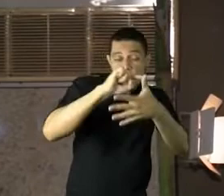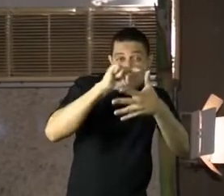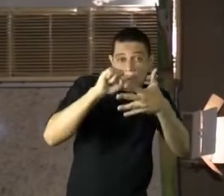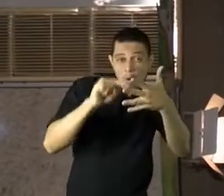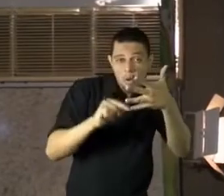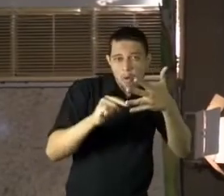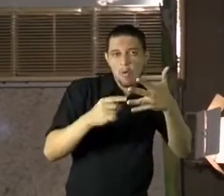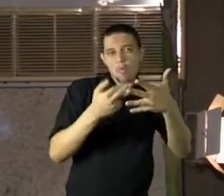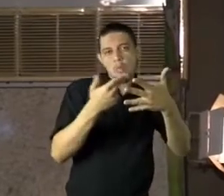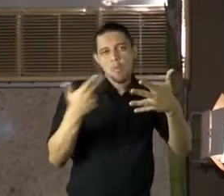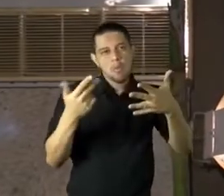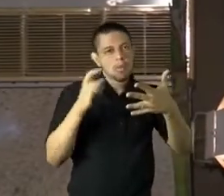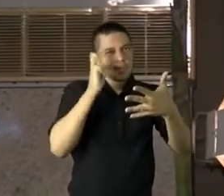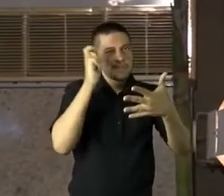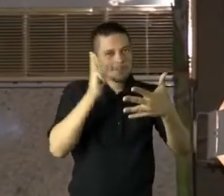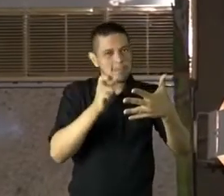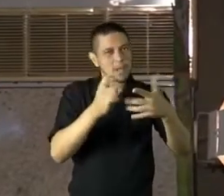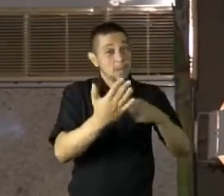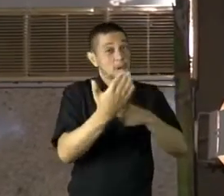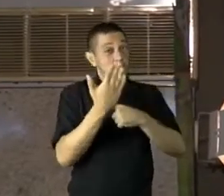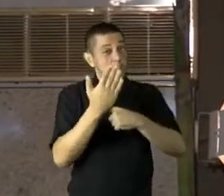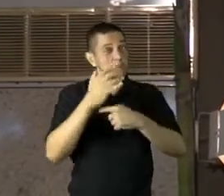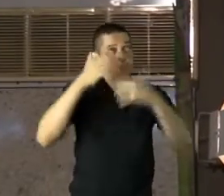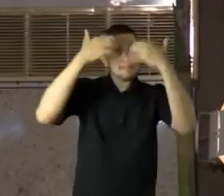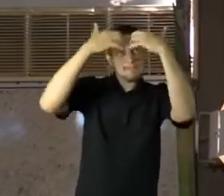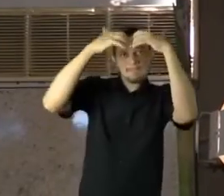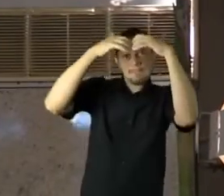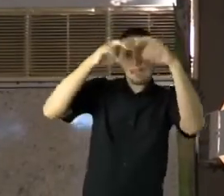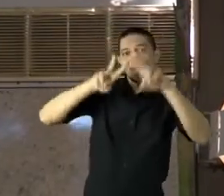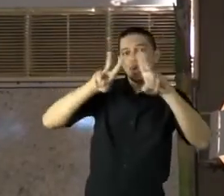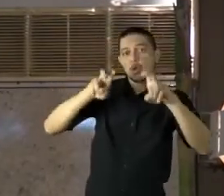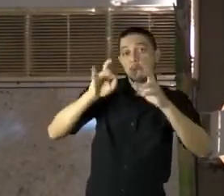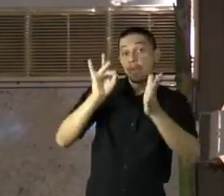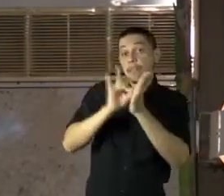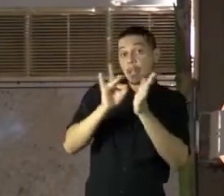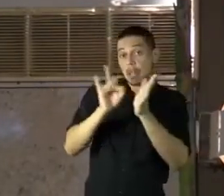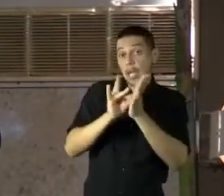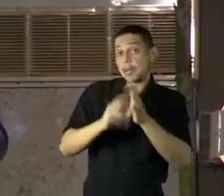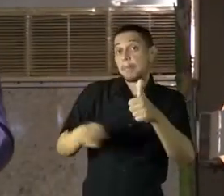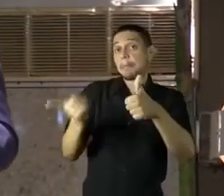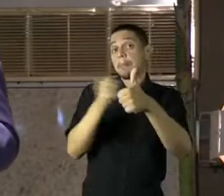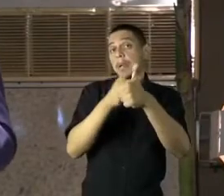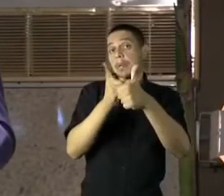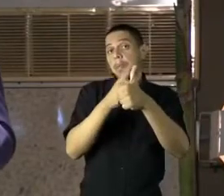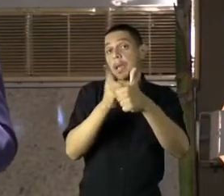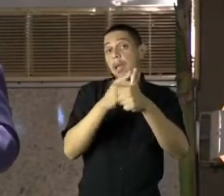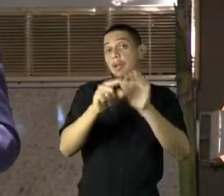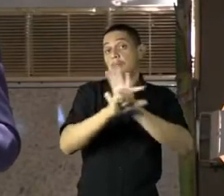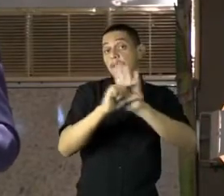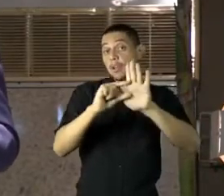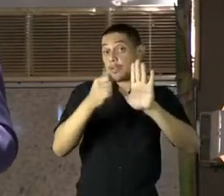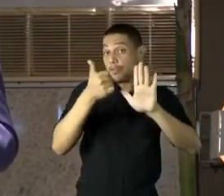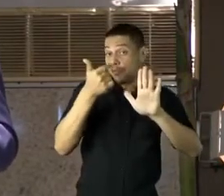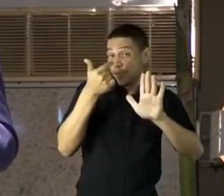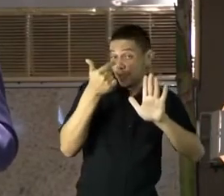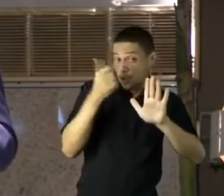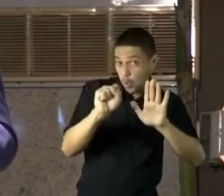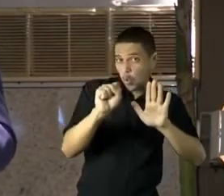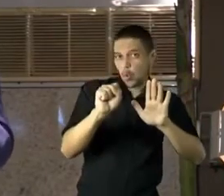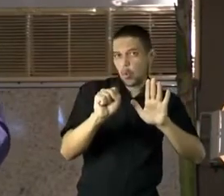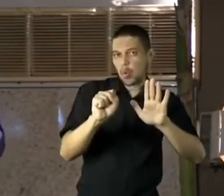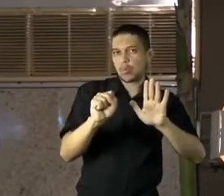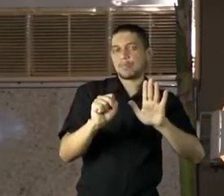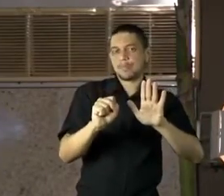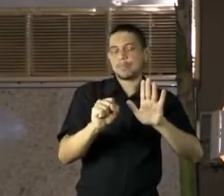que nos ajudam nesta noite nessa reflexão sobre a verdade o primeiro. Está no verso 28 quando nós começamos